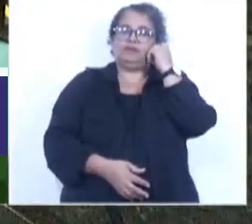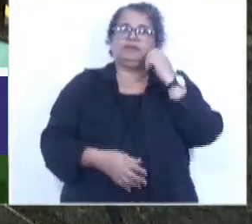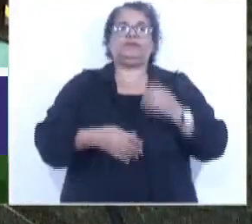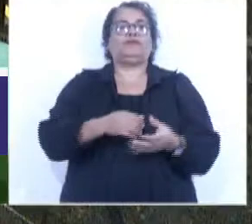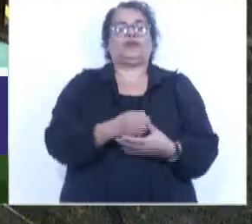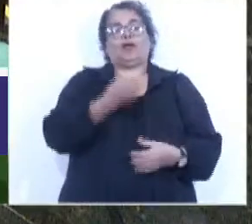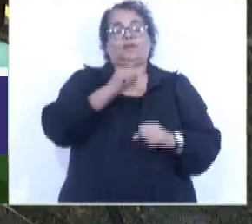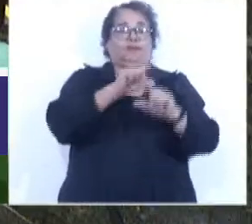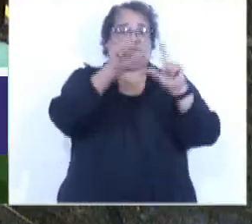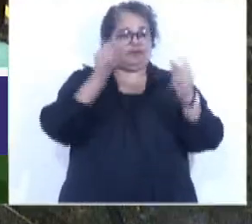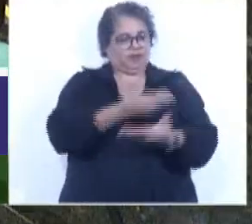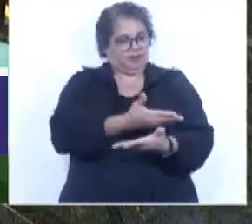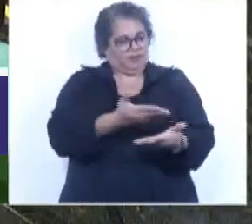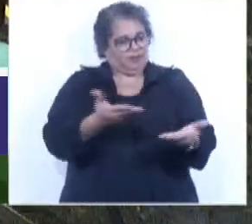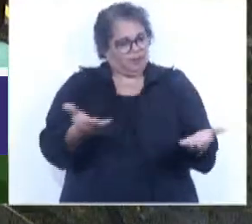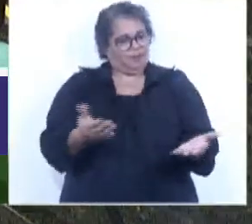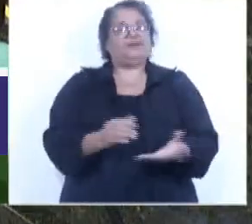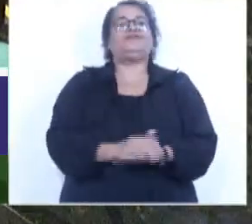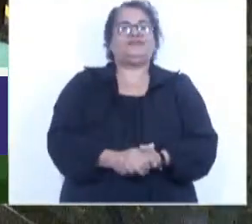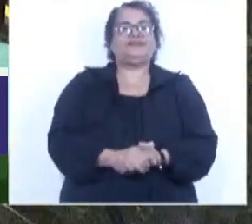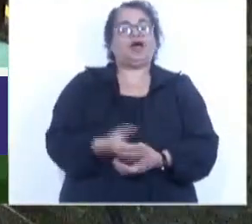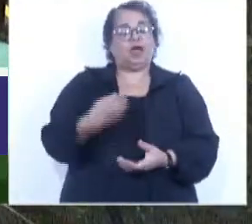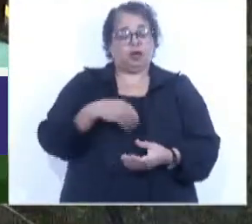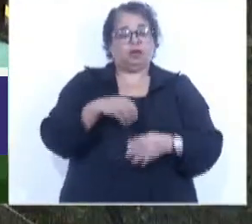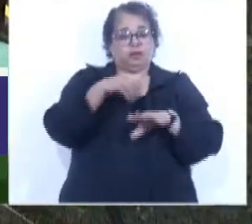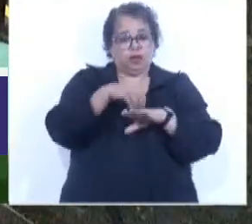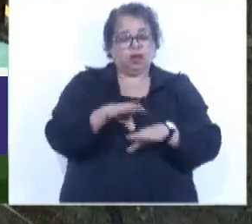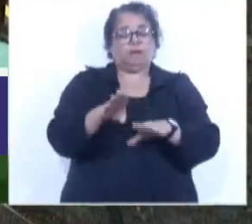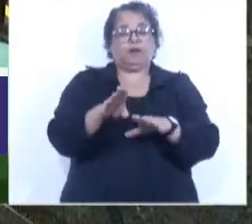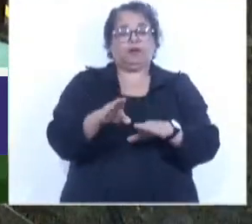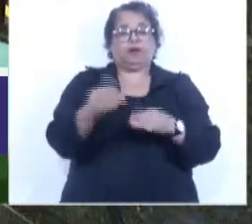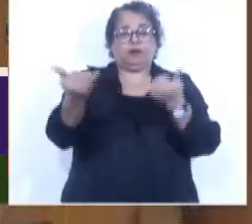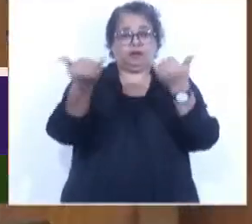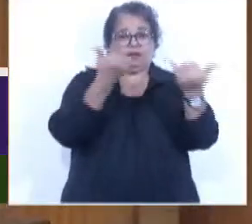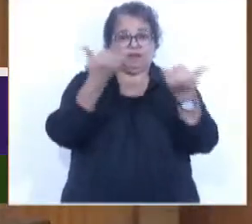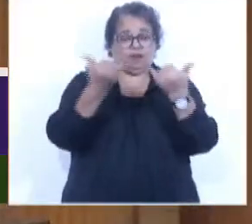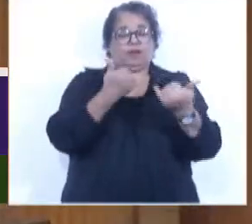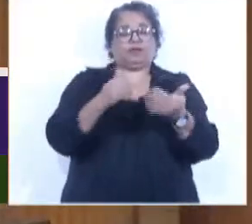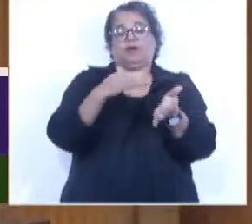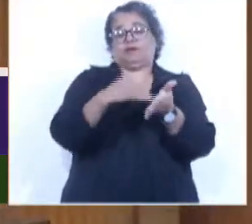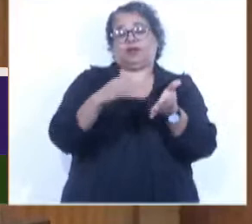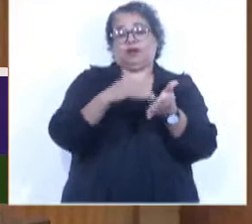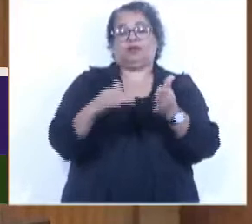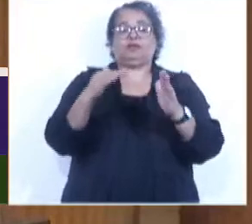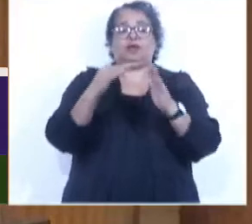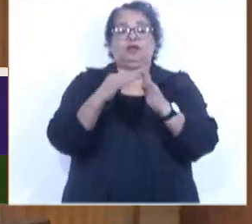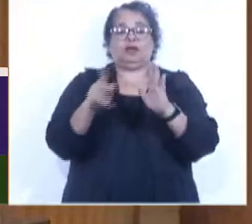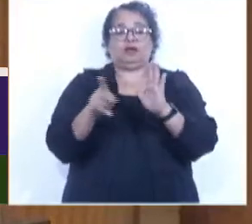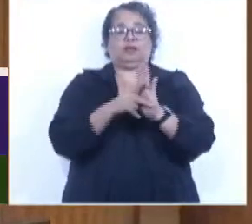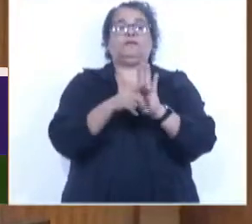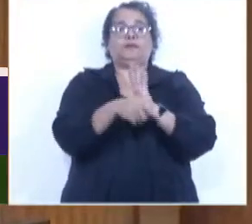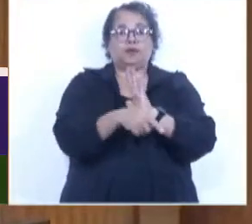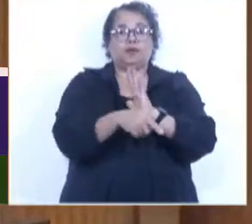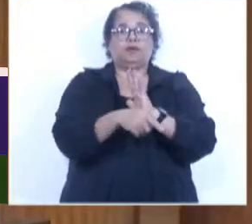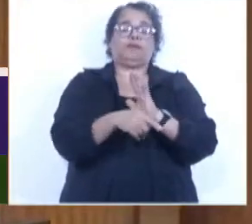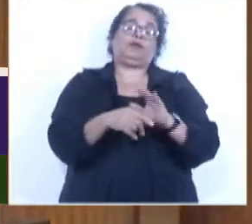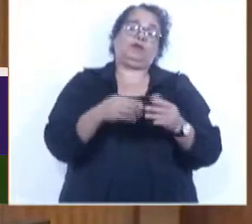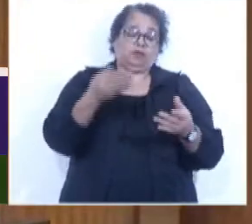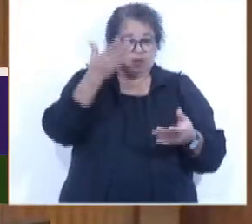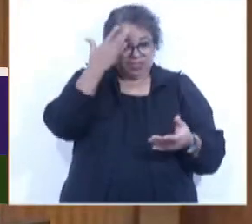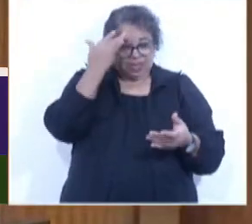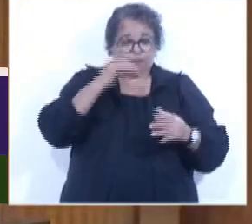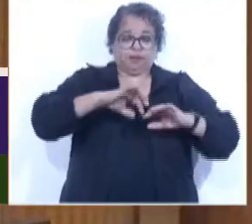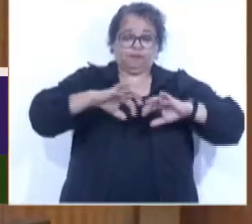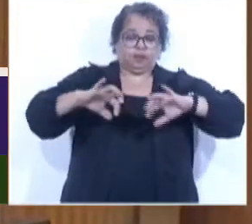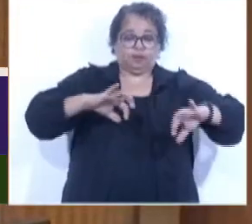Bom dia a todas as pessoas tô encaminhando um pedido de informação sobre a Secretaria de Habitação a gente sabe que ela foi desmembrada mas